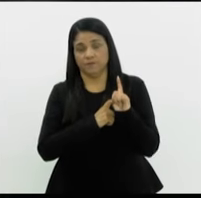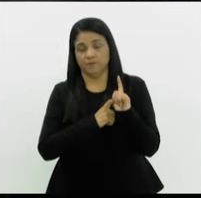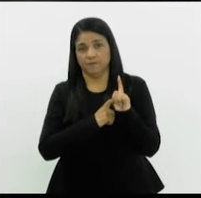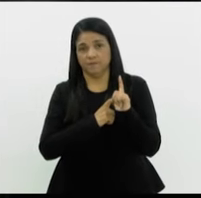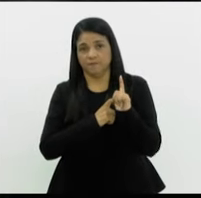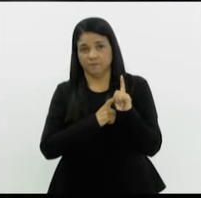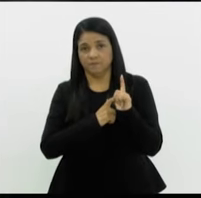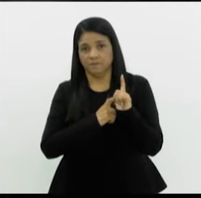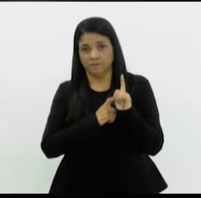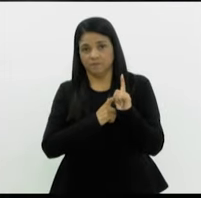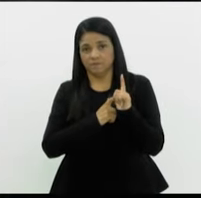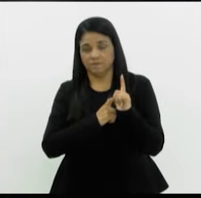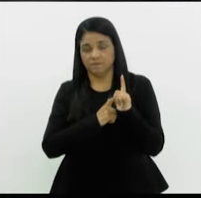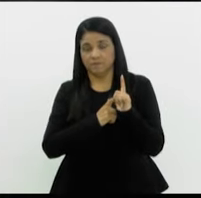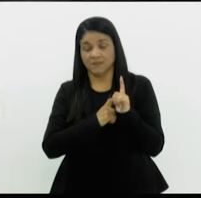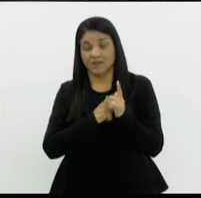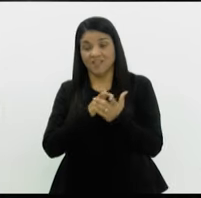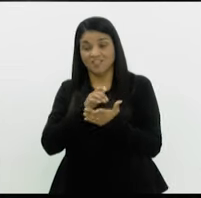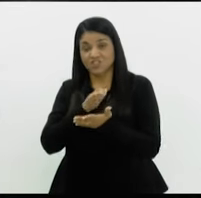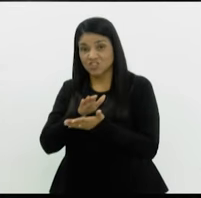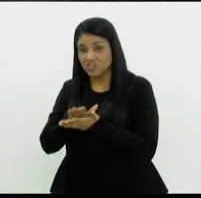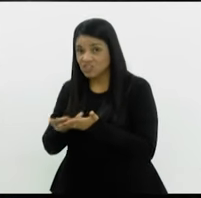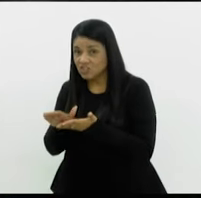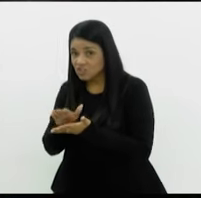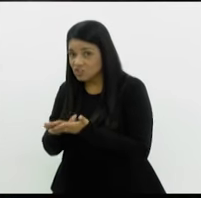Mas, só do ponto de vista da despesa,